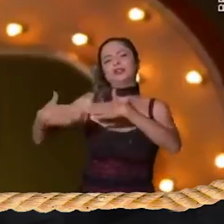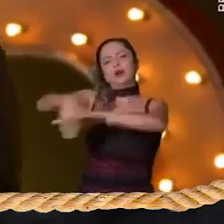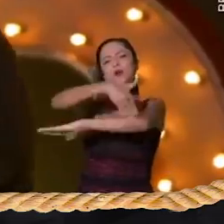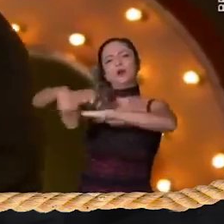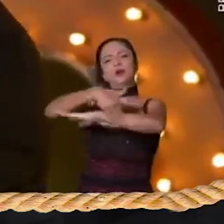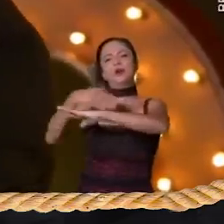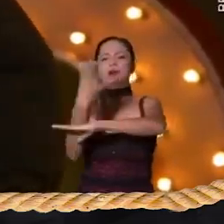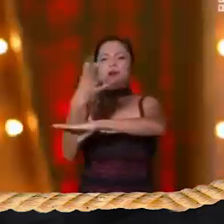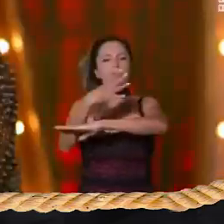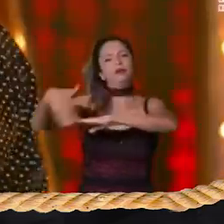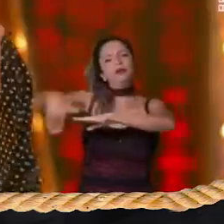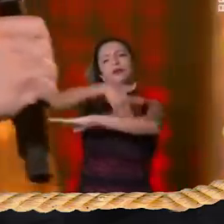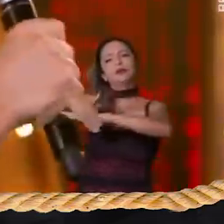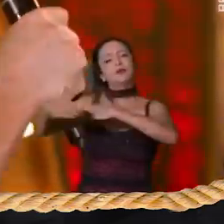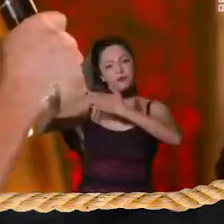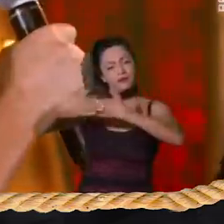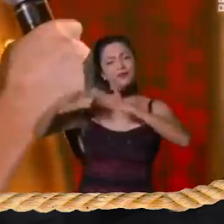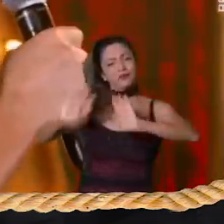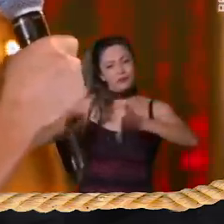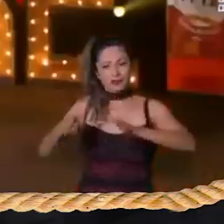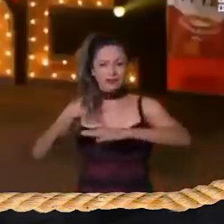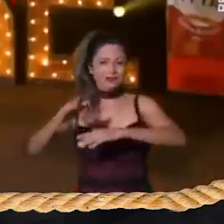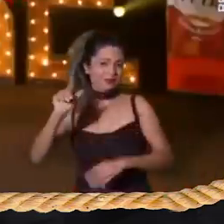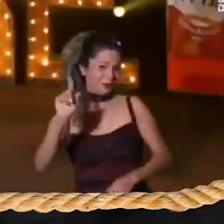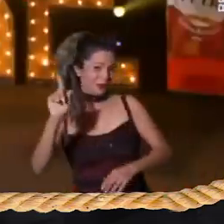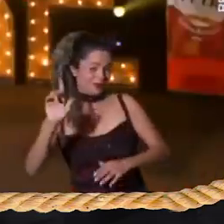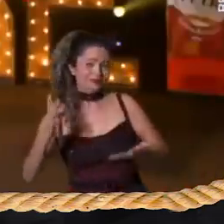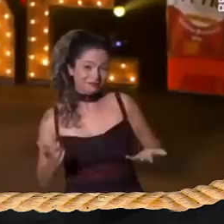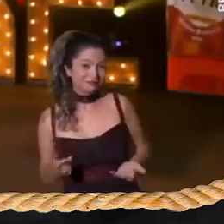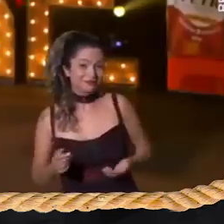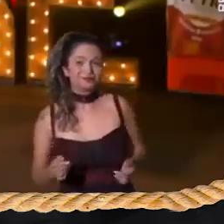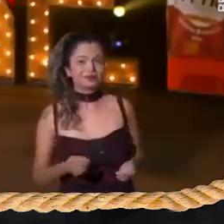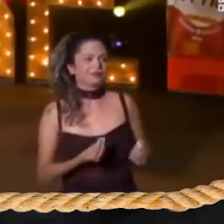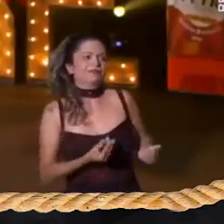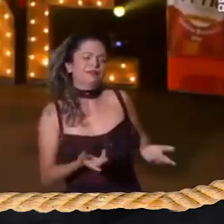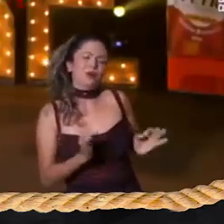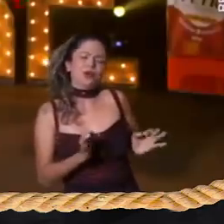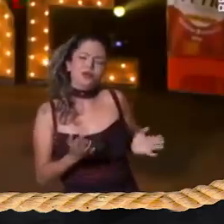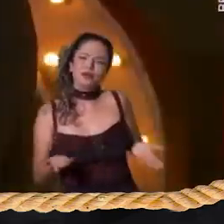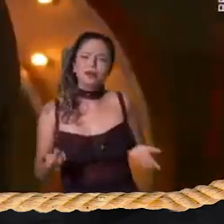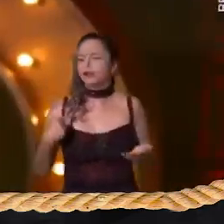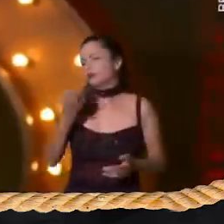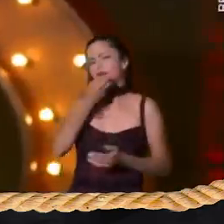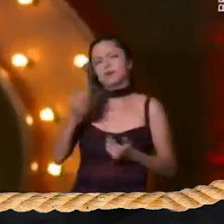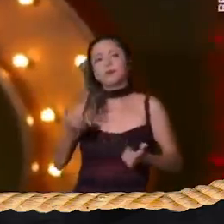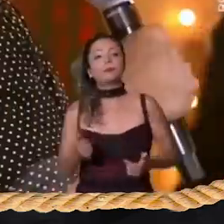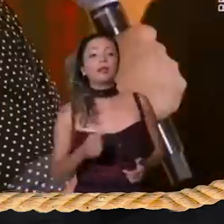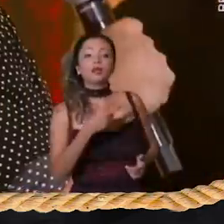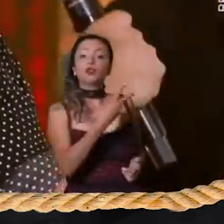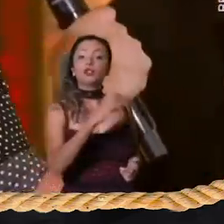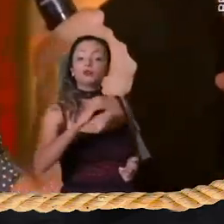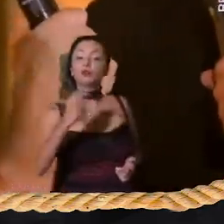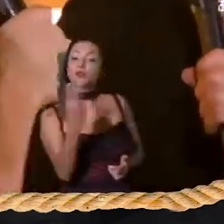quê? Gente, tá horrível lá. Como é que você tá? Você tá lascado também, né? Não, tô bom, graças você a Deus. Você vai ter 2022, você